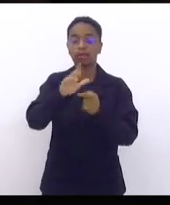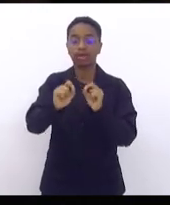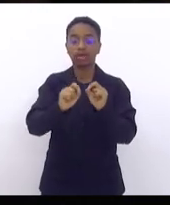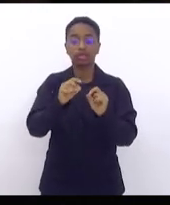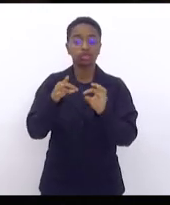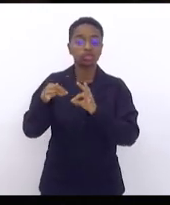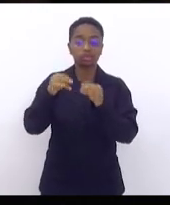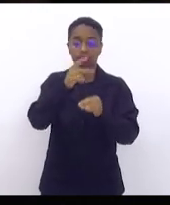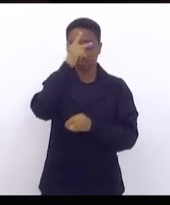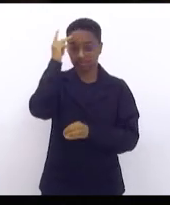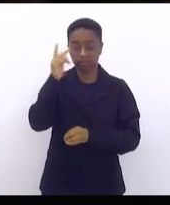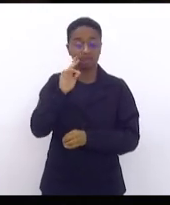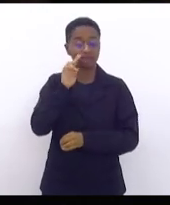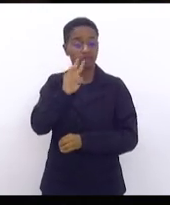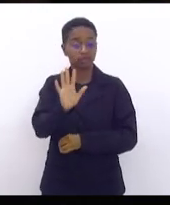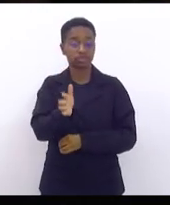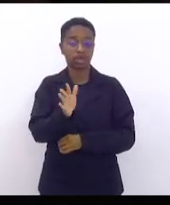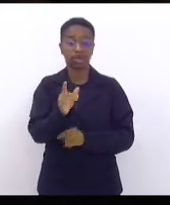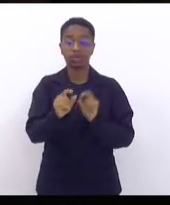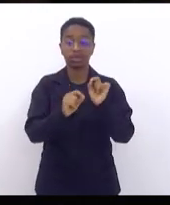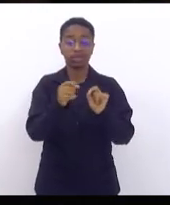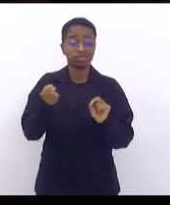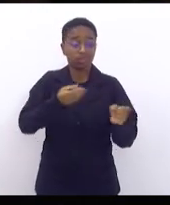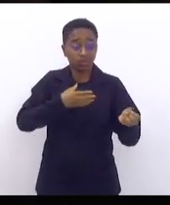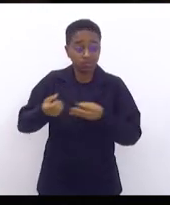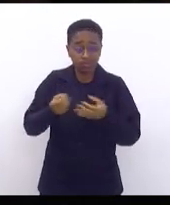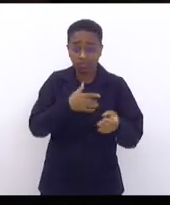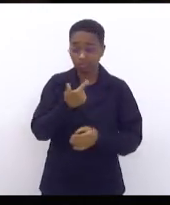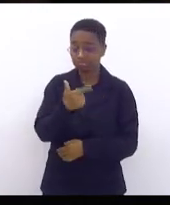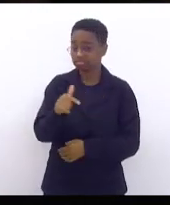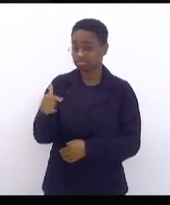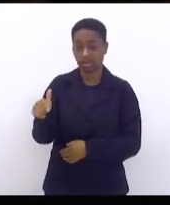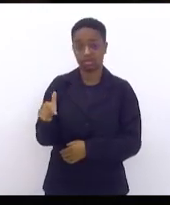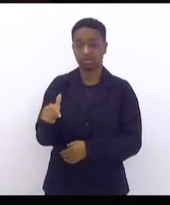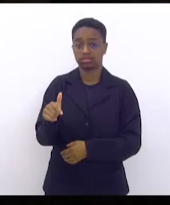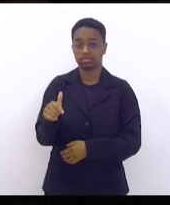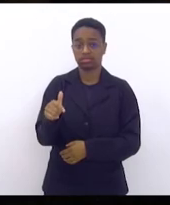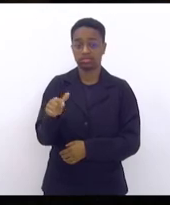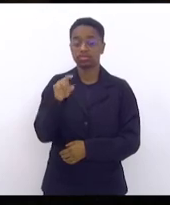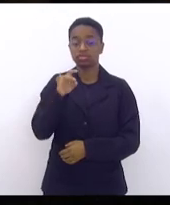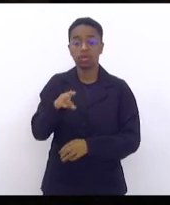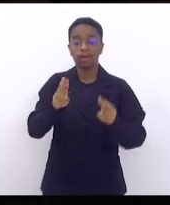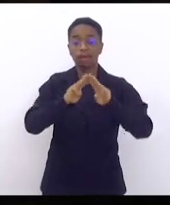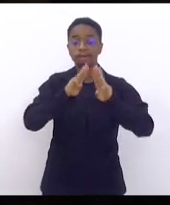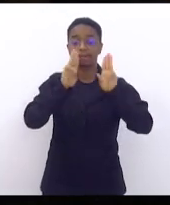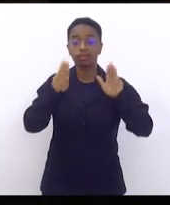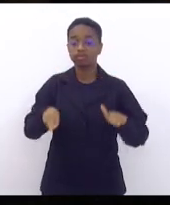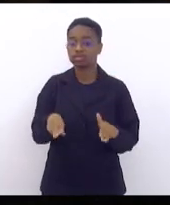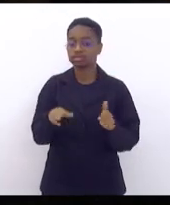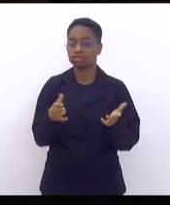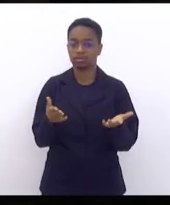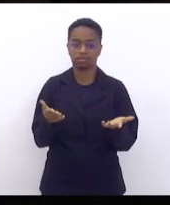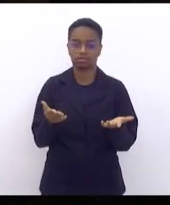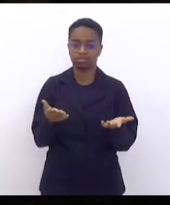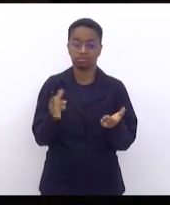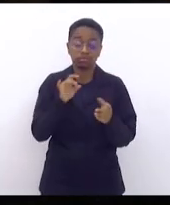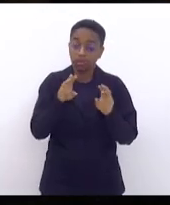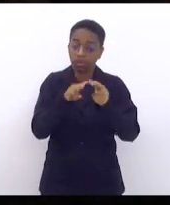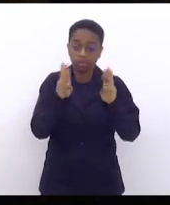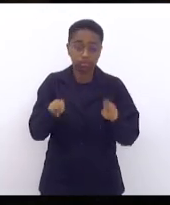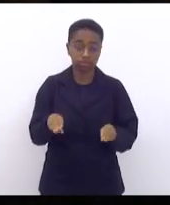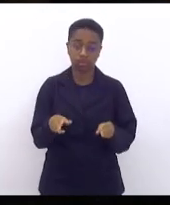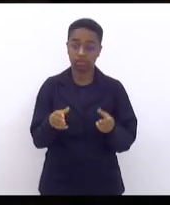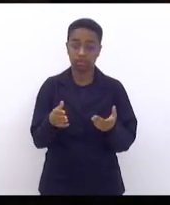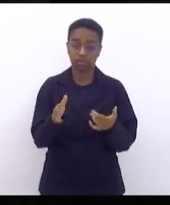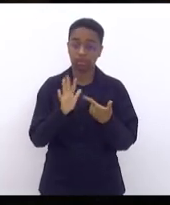viu. Ou seja, não revela novidade nenhuma. É um grande museu. É um grande museu